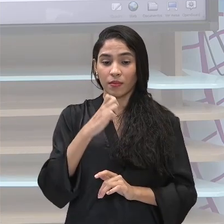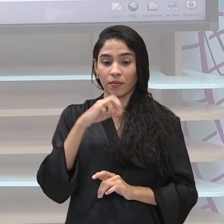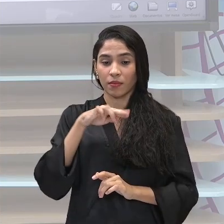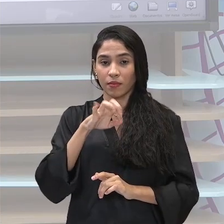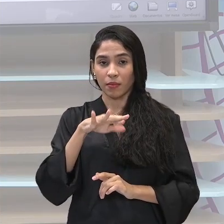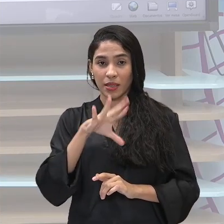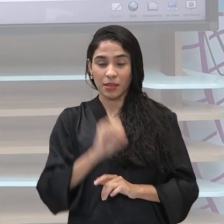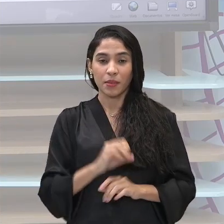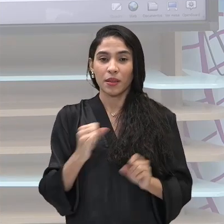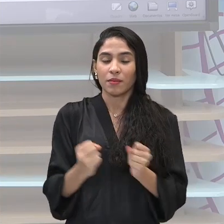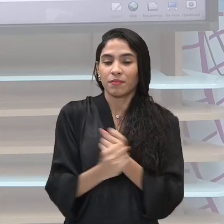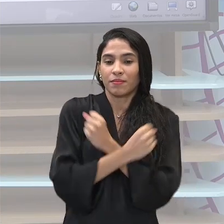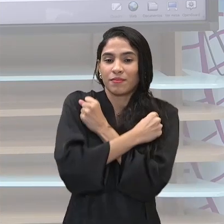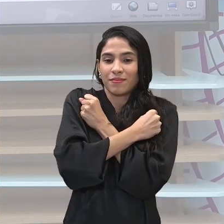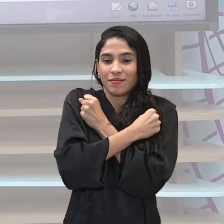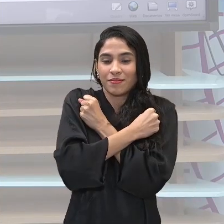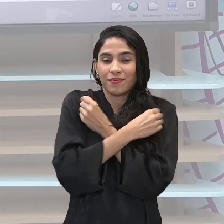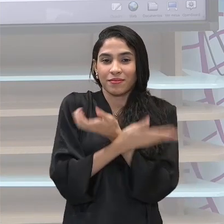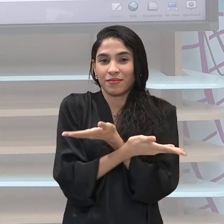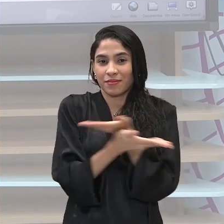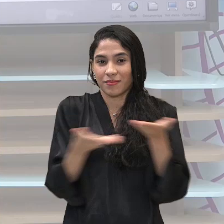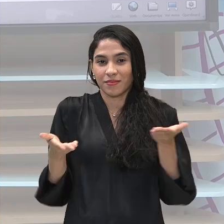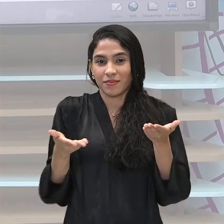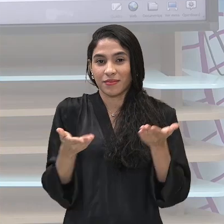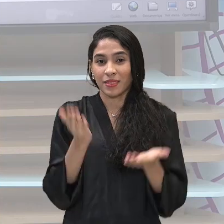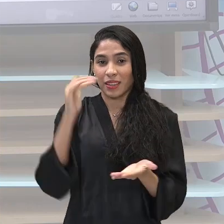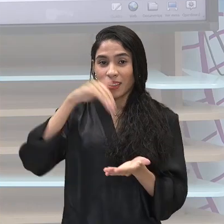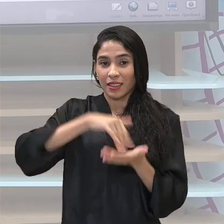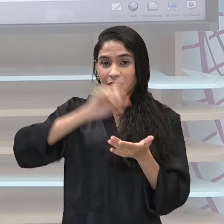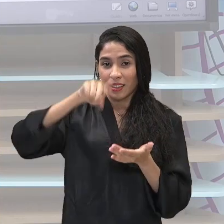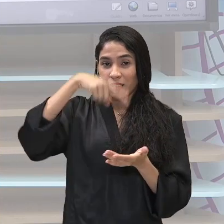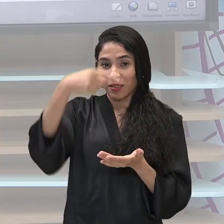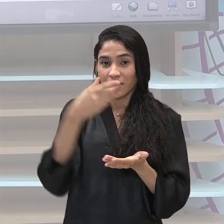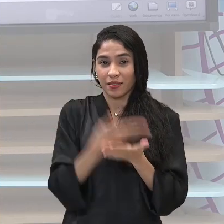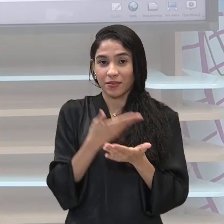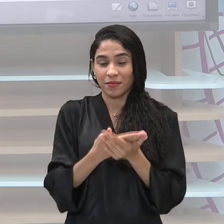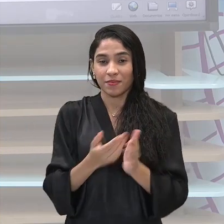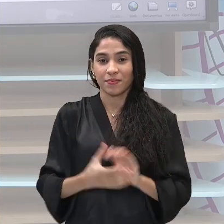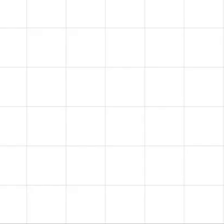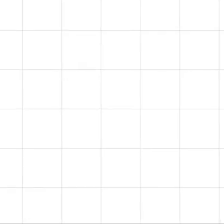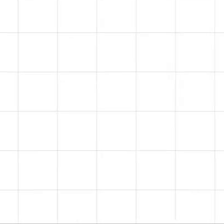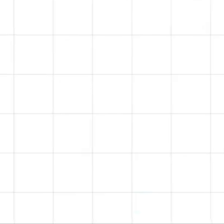Eu deixo um forte abraço a todos e até a próxima aula.